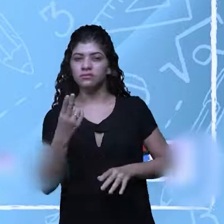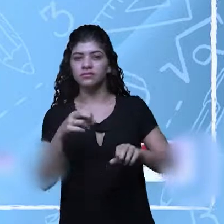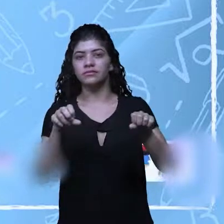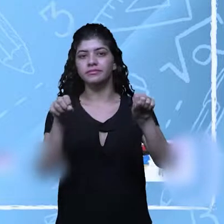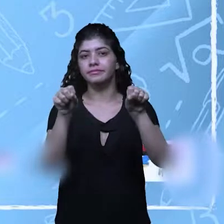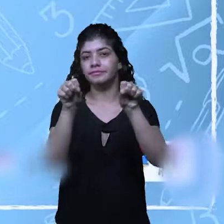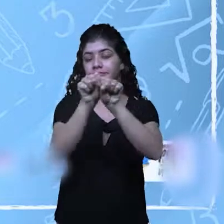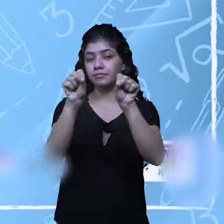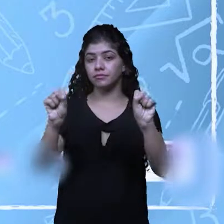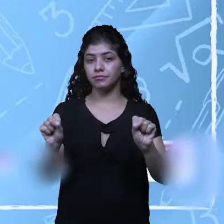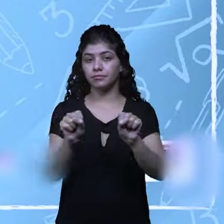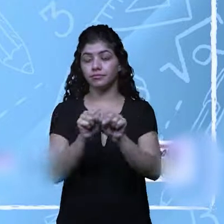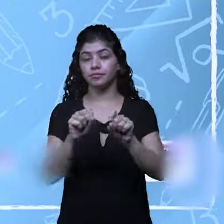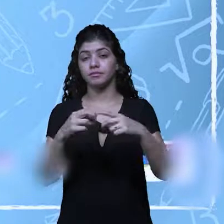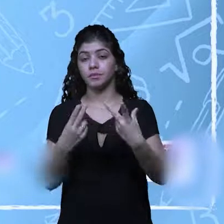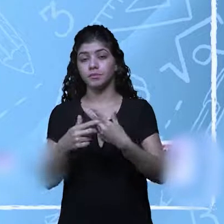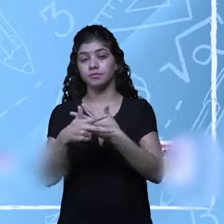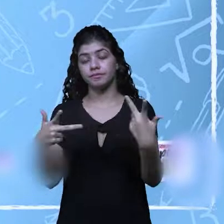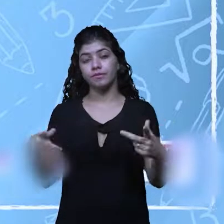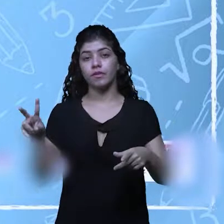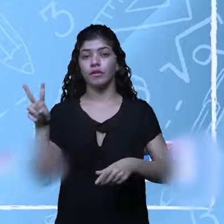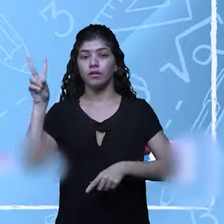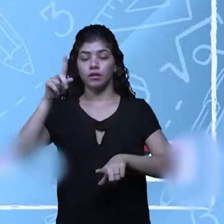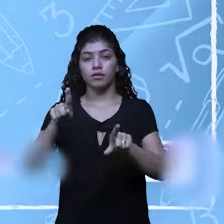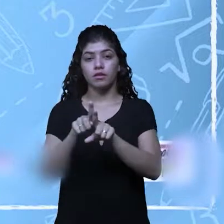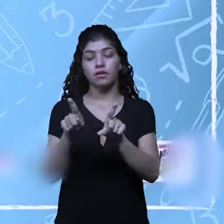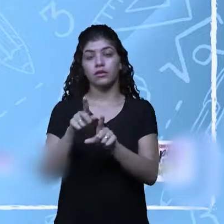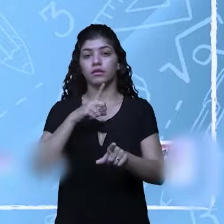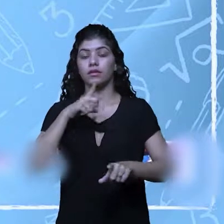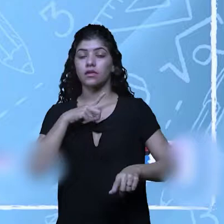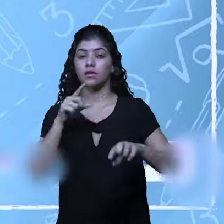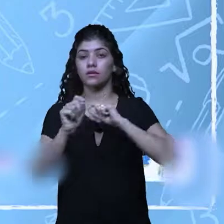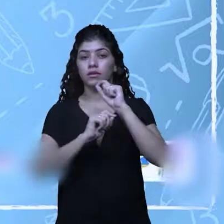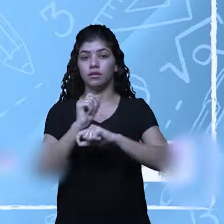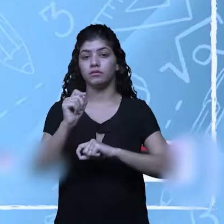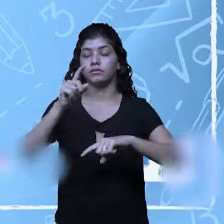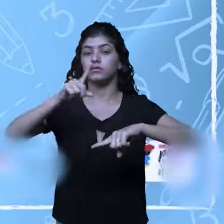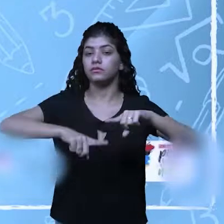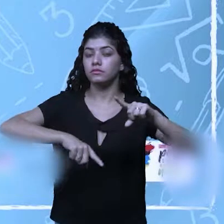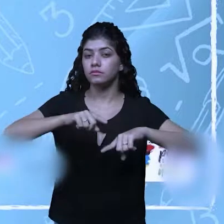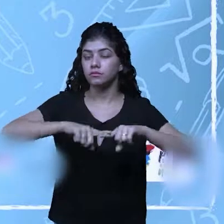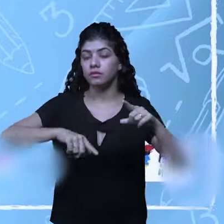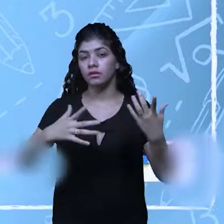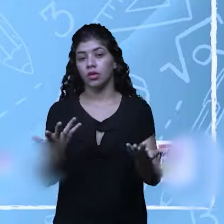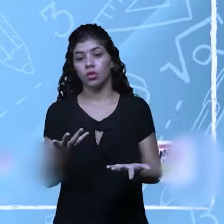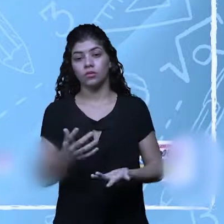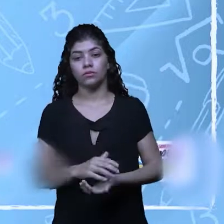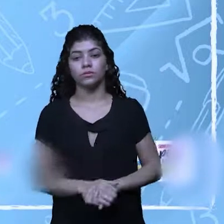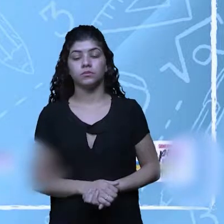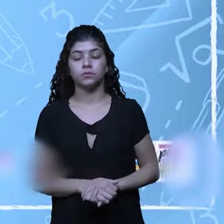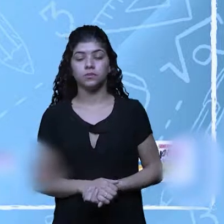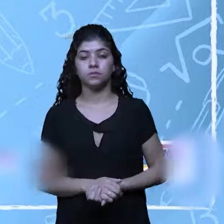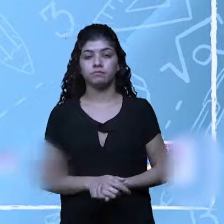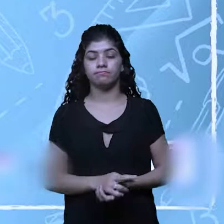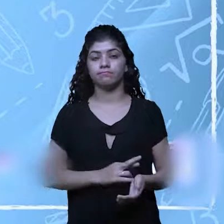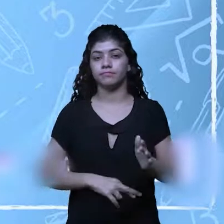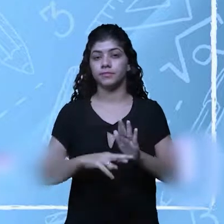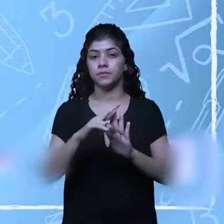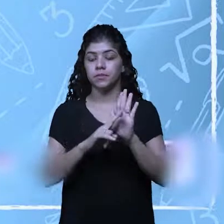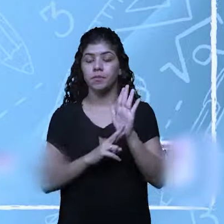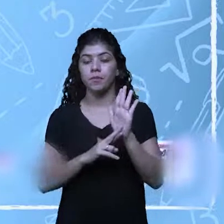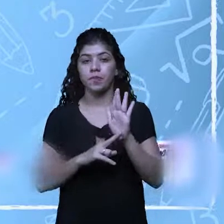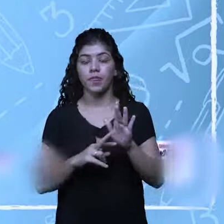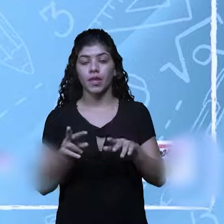de medição ou valores representados por uma medida materializada ou um material de referência e os